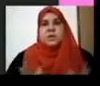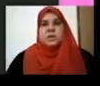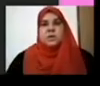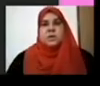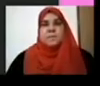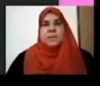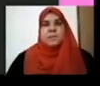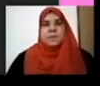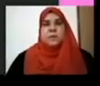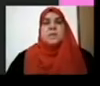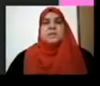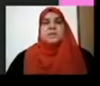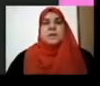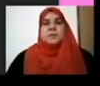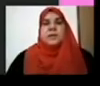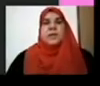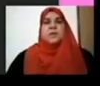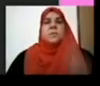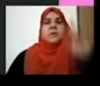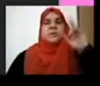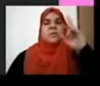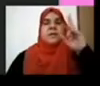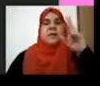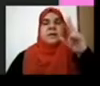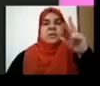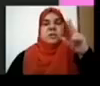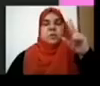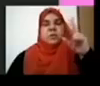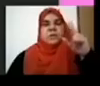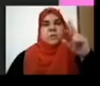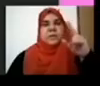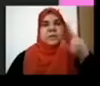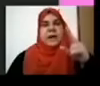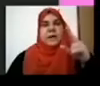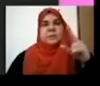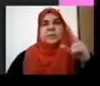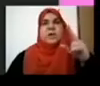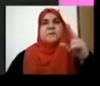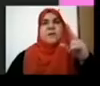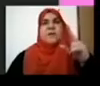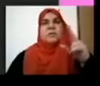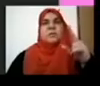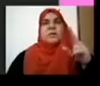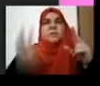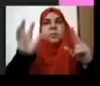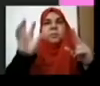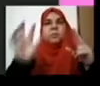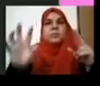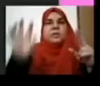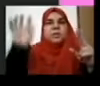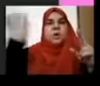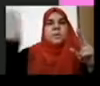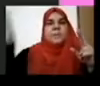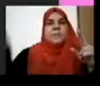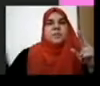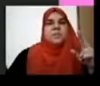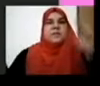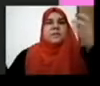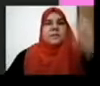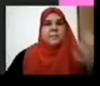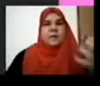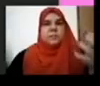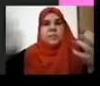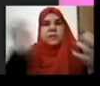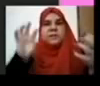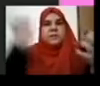resumindo aí, o que a gente aprendeu? Se eu tenho uma diferença de dois quadrados, vai resultar no produto da soma pela